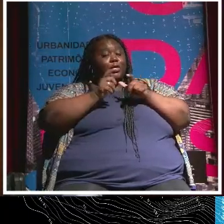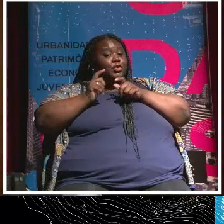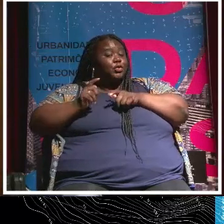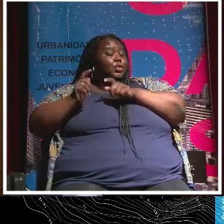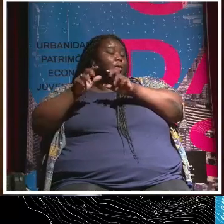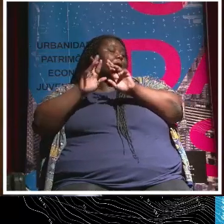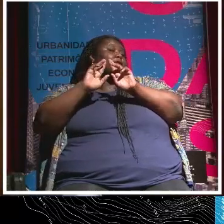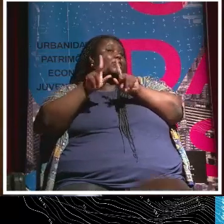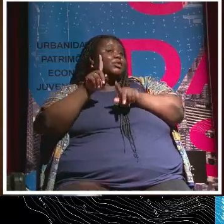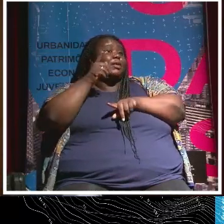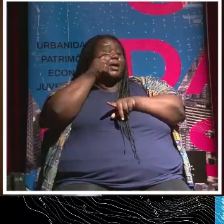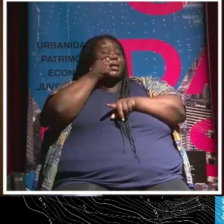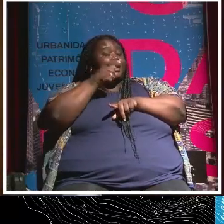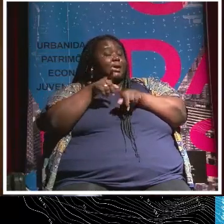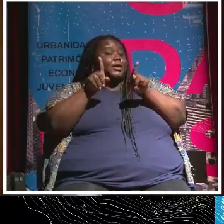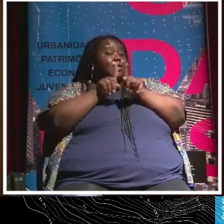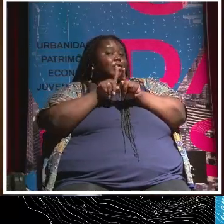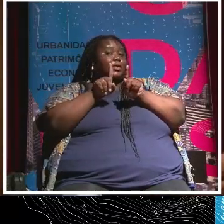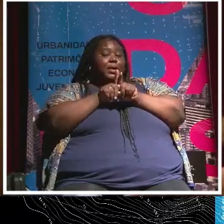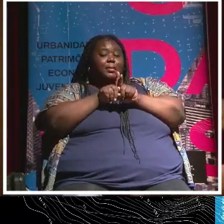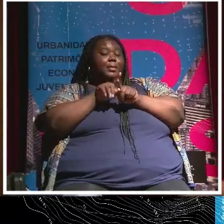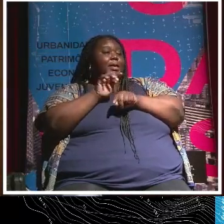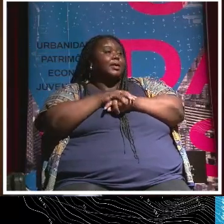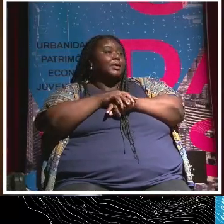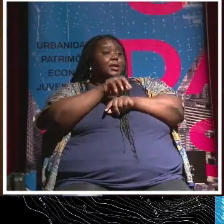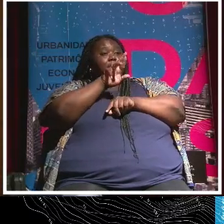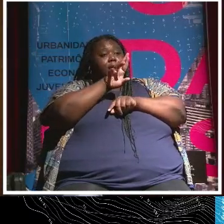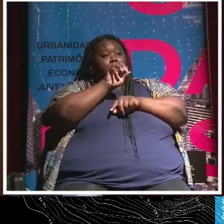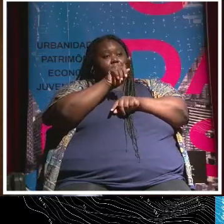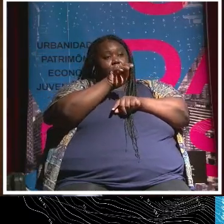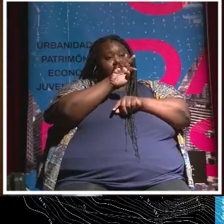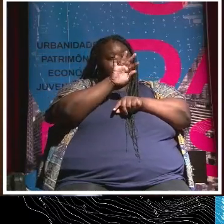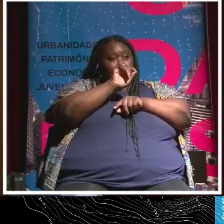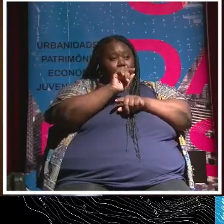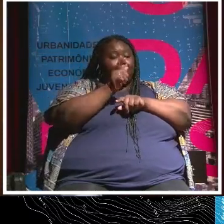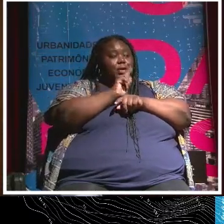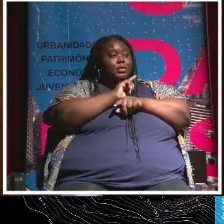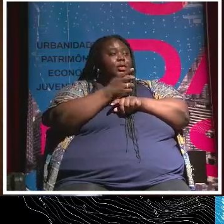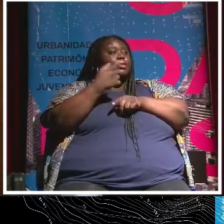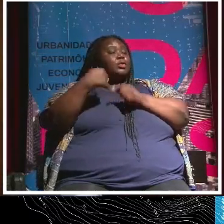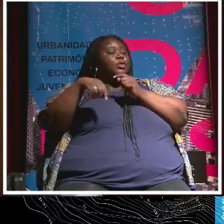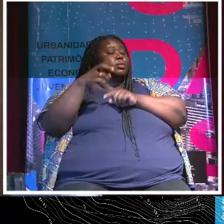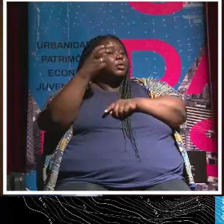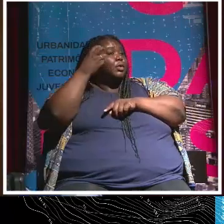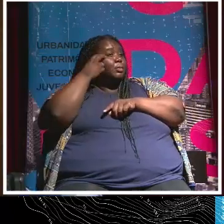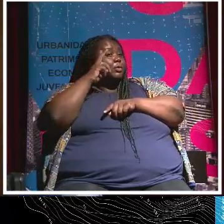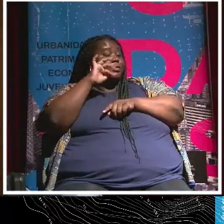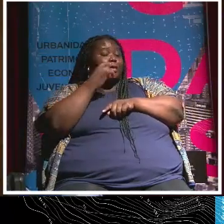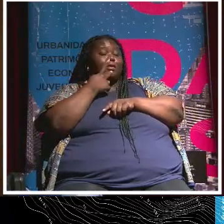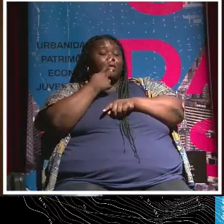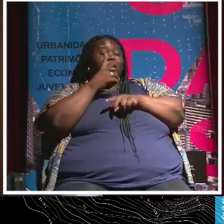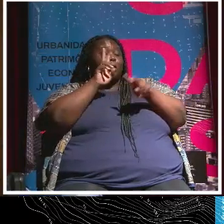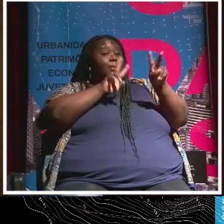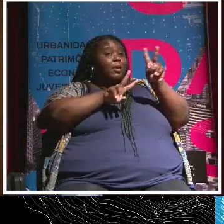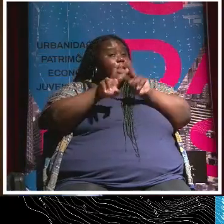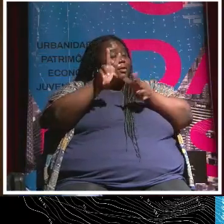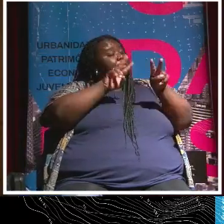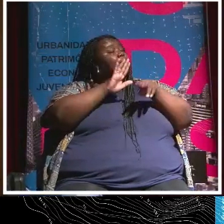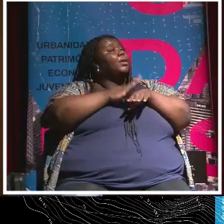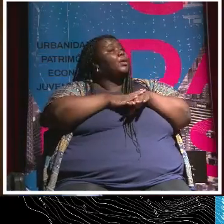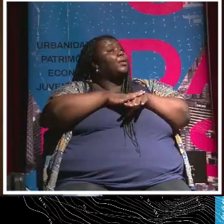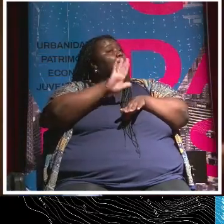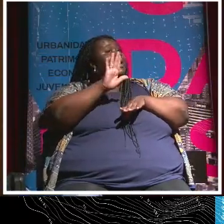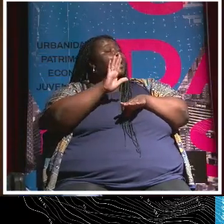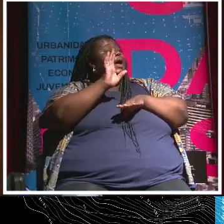Eu acho que é bem interessante também. A Roberta, como gestora de políticas culturais, vai nos trazer uma visão mais, vamos dizer,